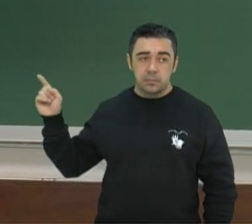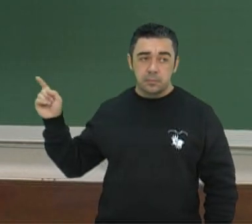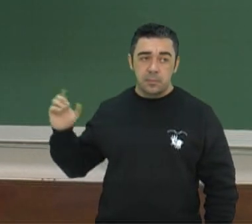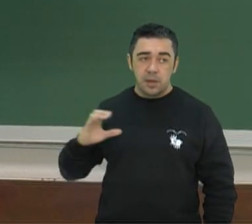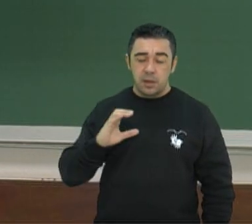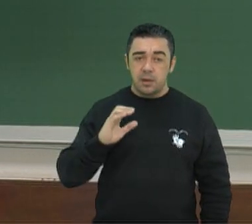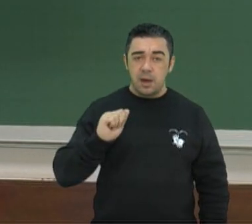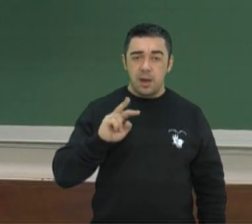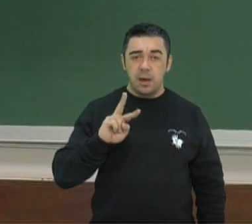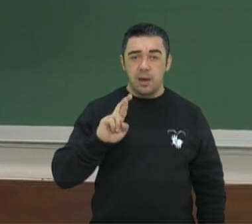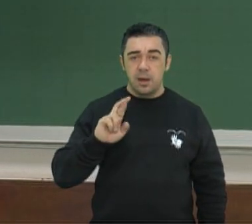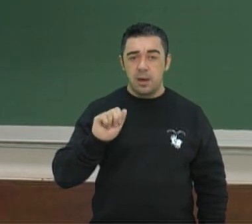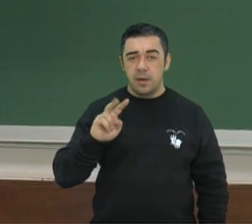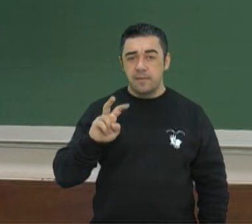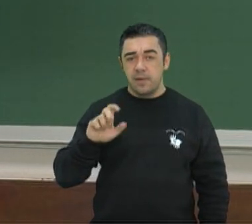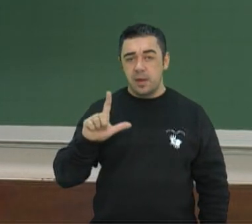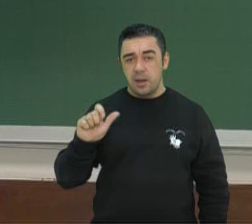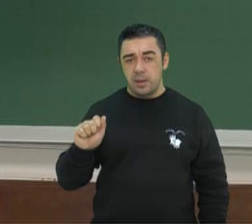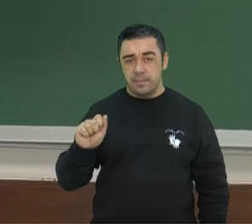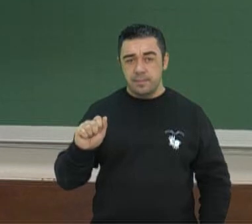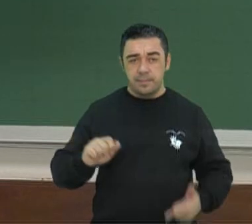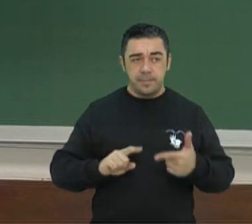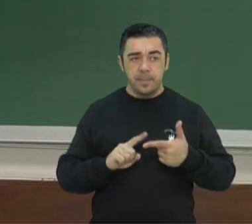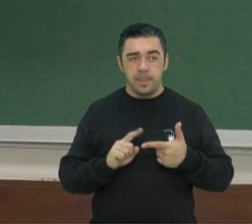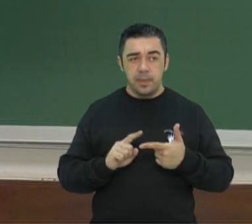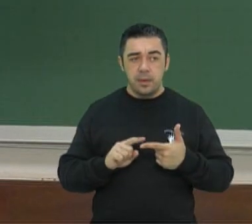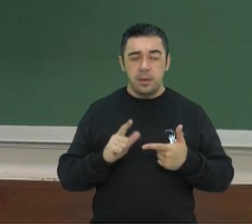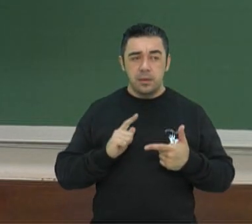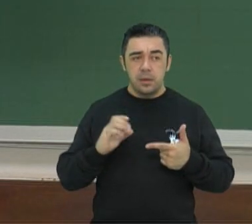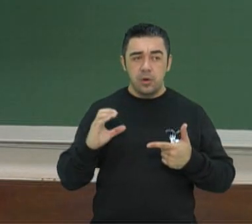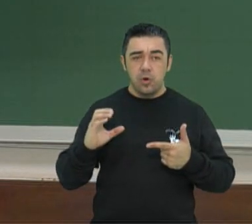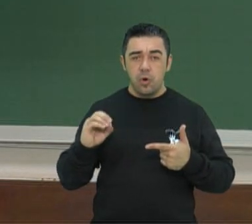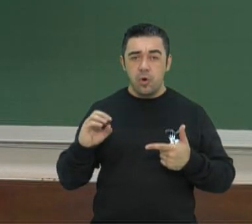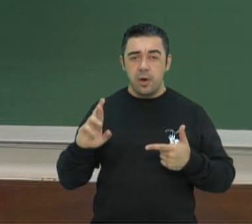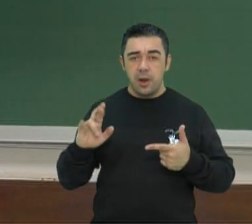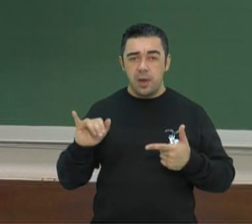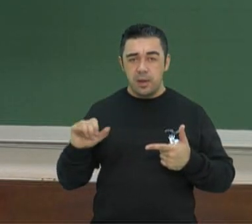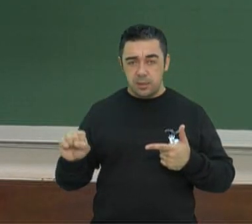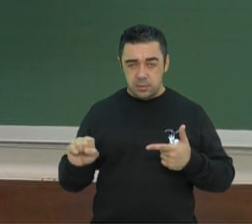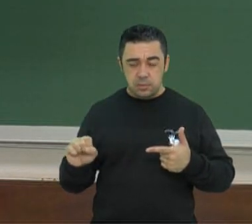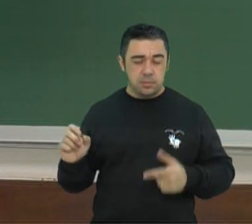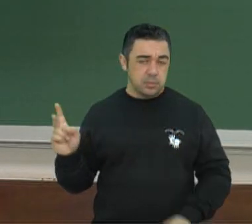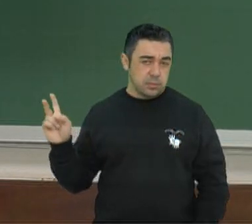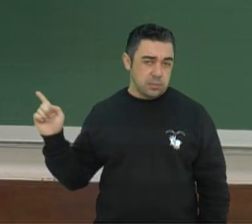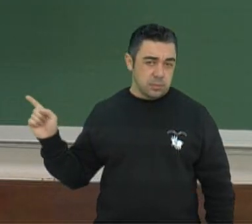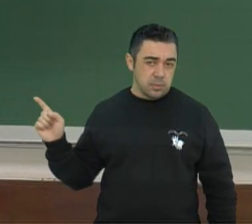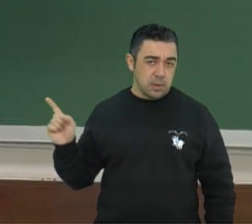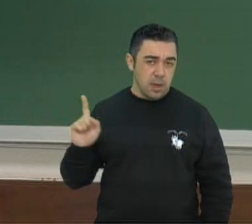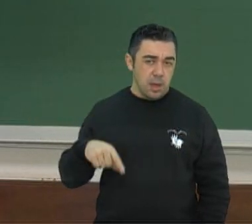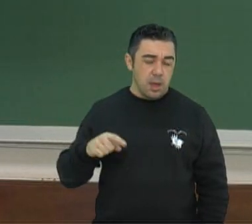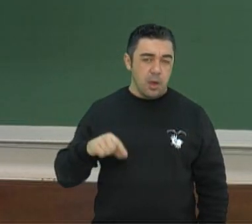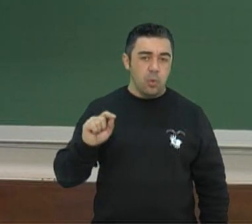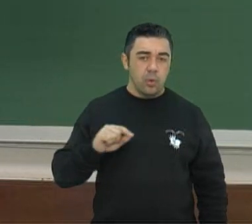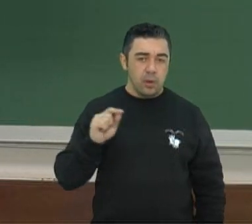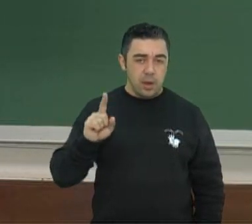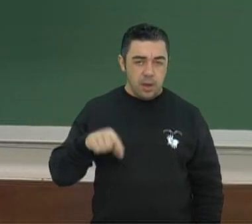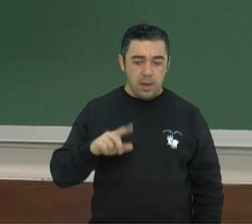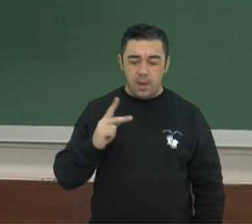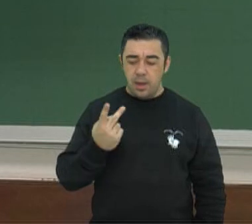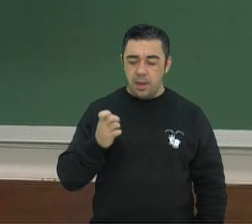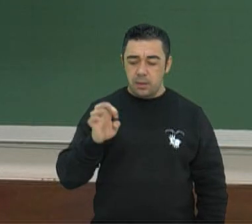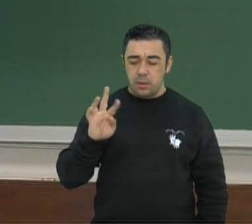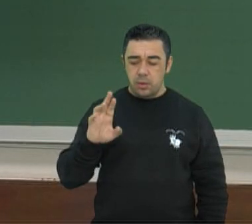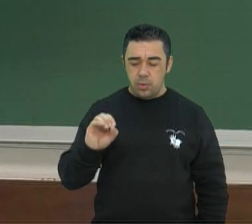tem, a caravela. E ainda os corais. Então, a caravela é uma colônia heteromorfa. O porque os